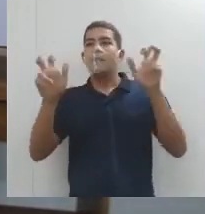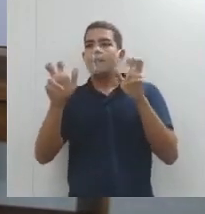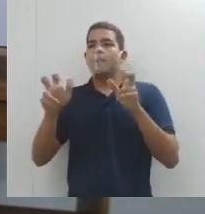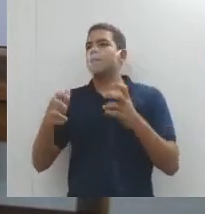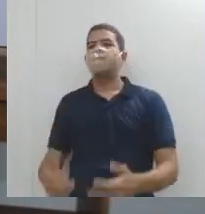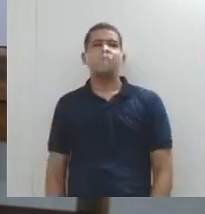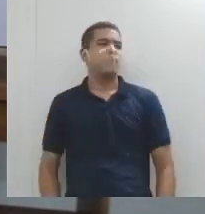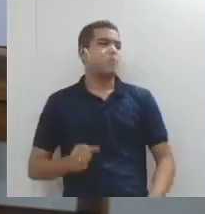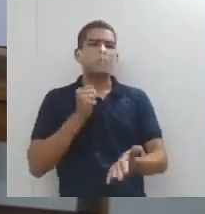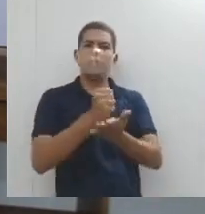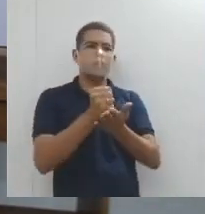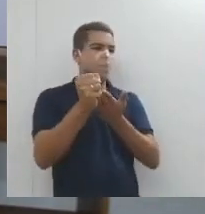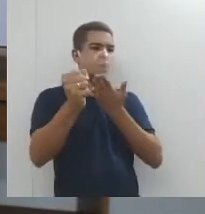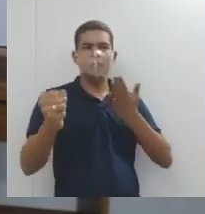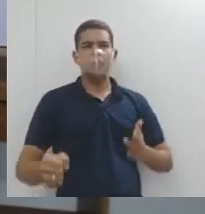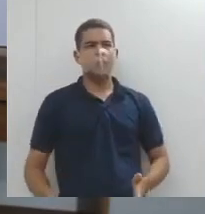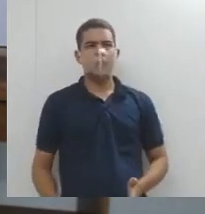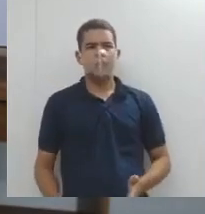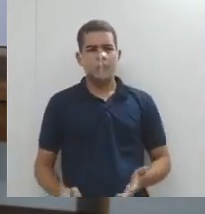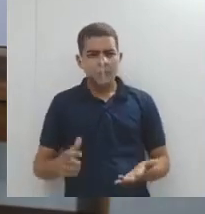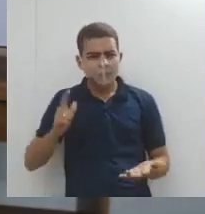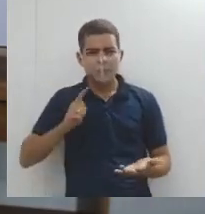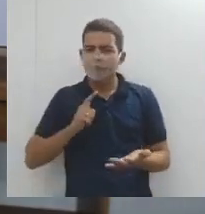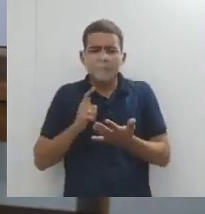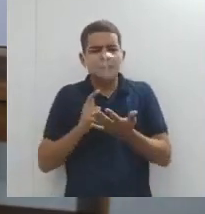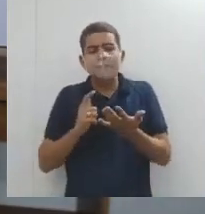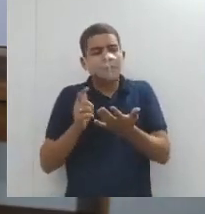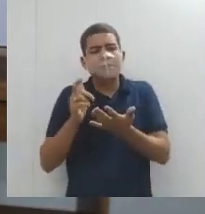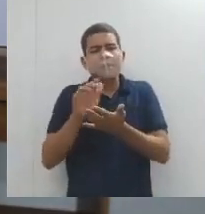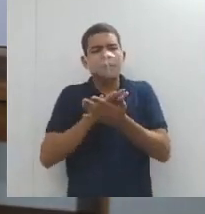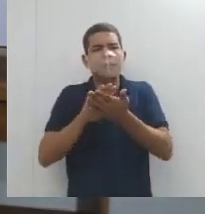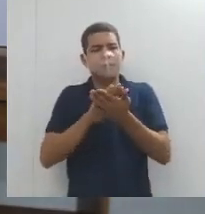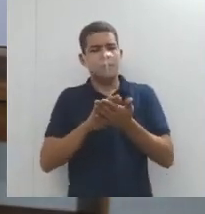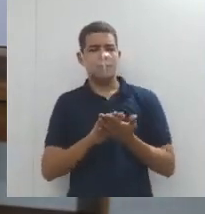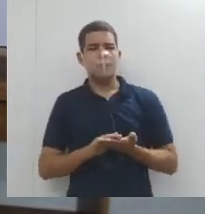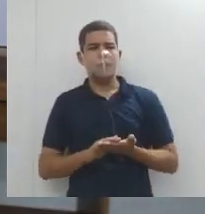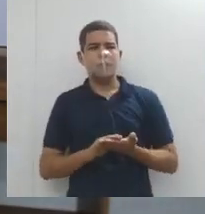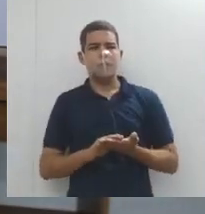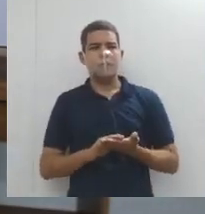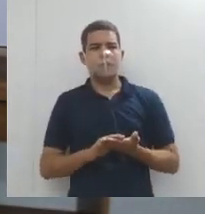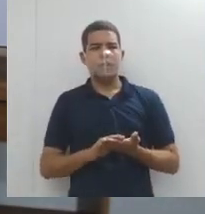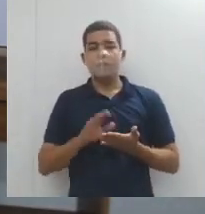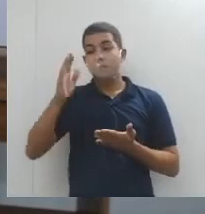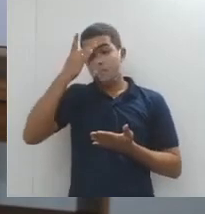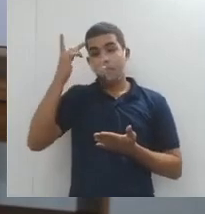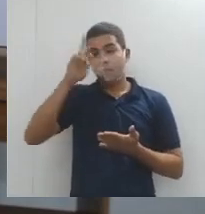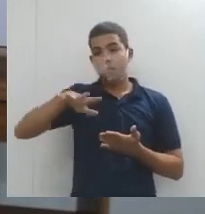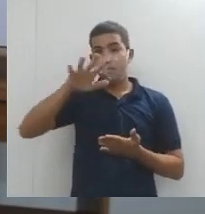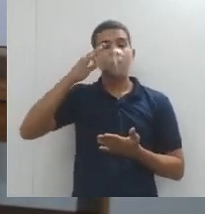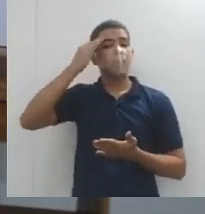não. Tá? Não vai haver um comprometimento grande, não. Não vai haver um comprometimento de compreensão,